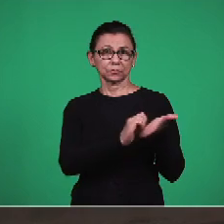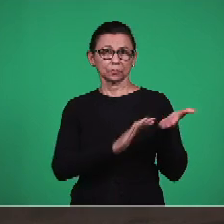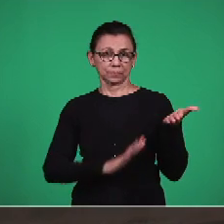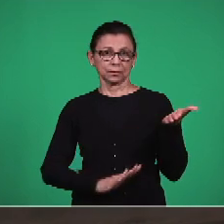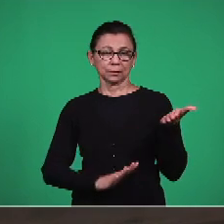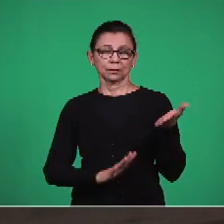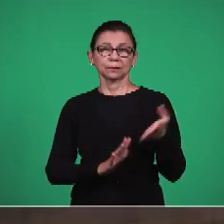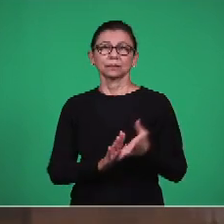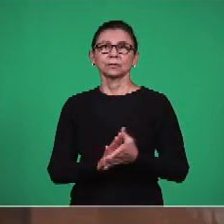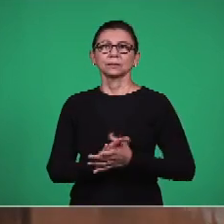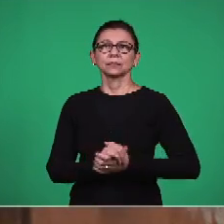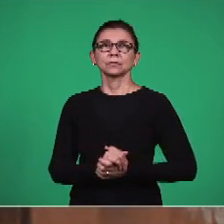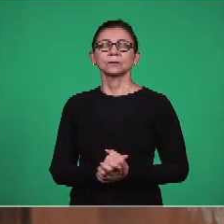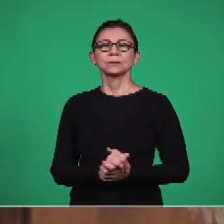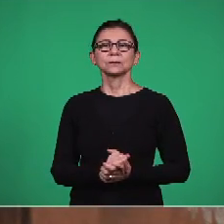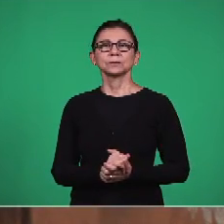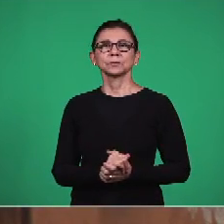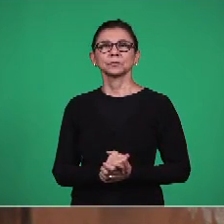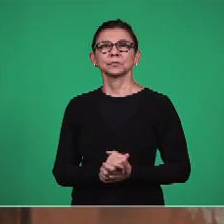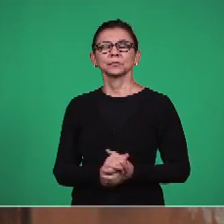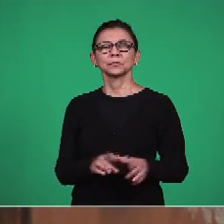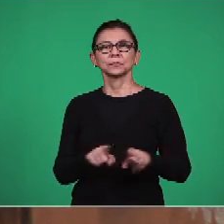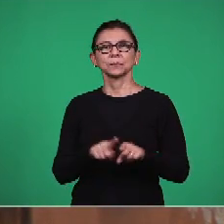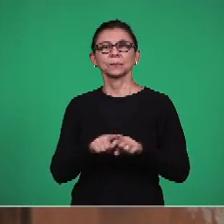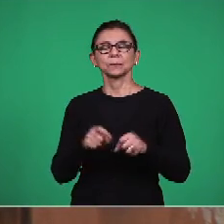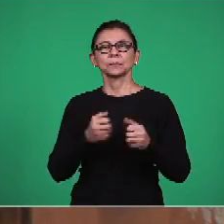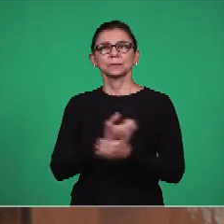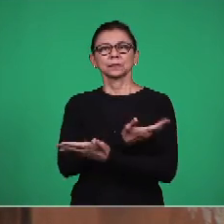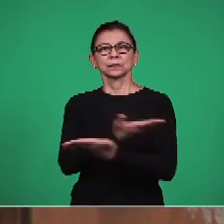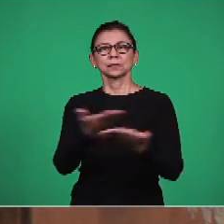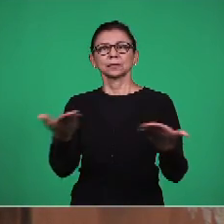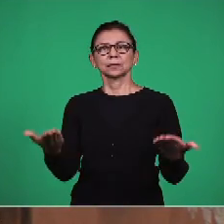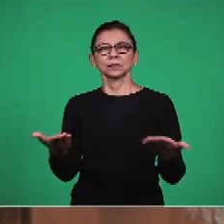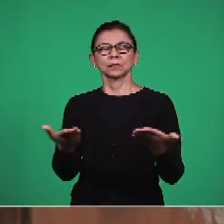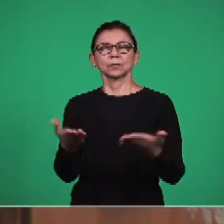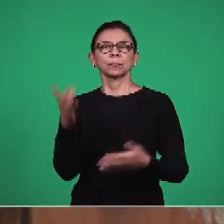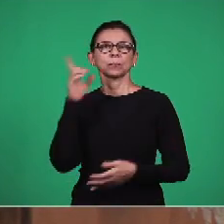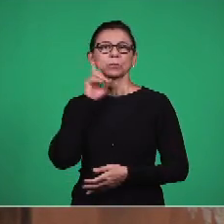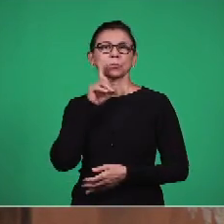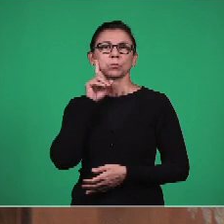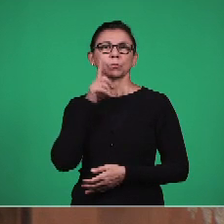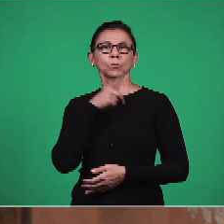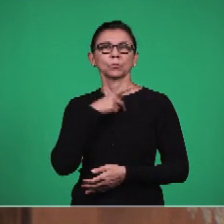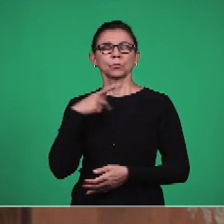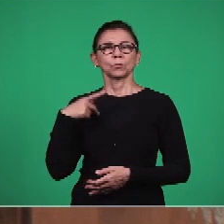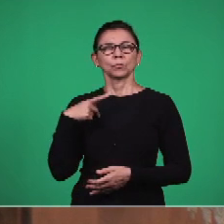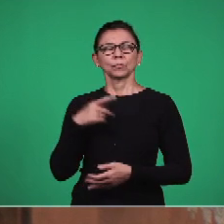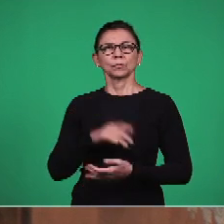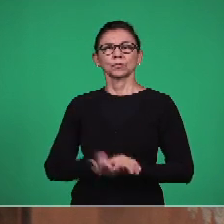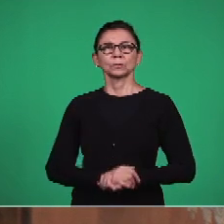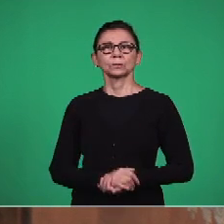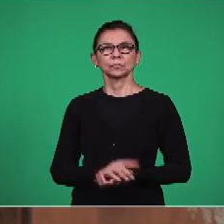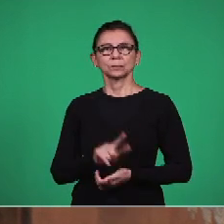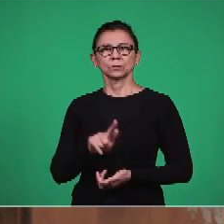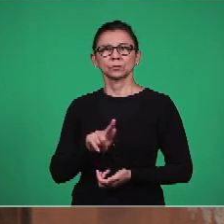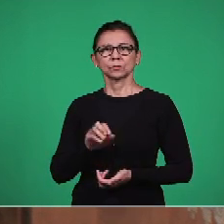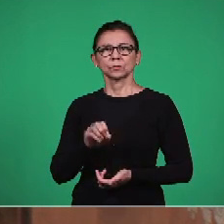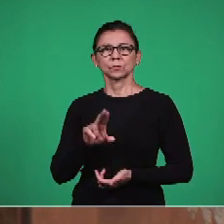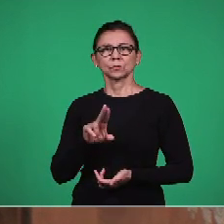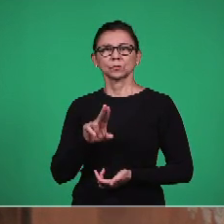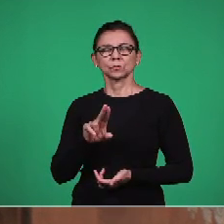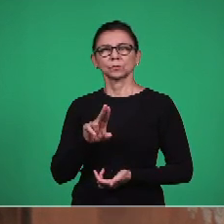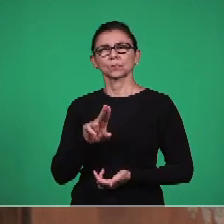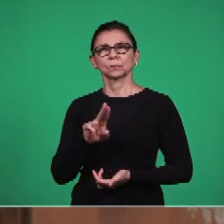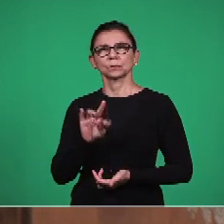vamos transmitir uma saudação que está sendo feita dos Estados Unidos. O pastor Bondaruk está saudando o presidente,